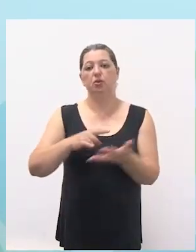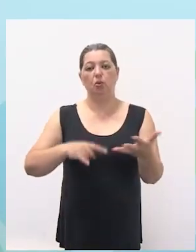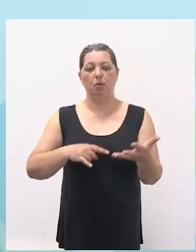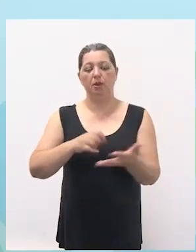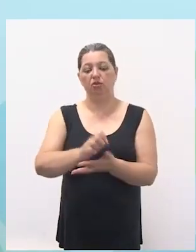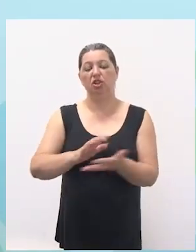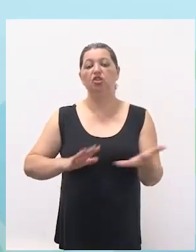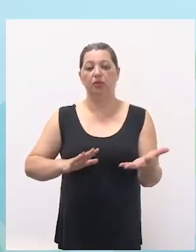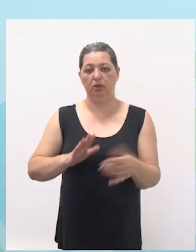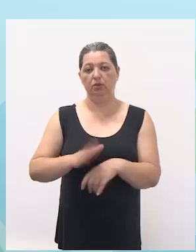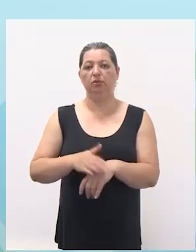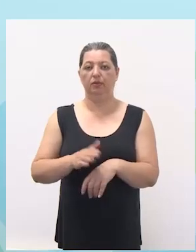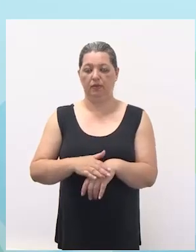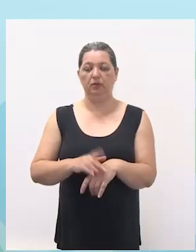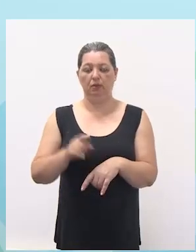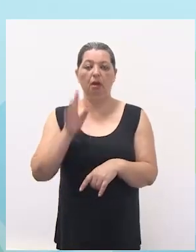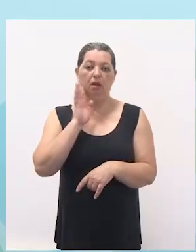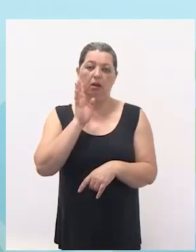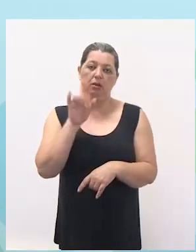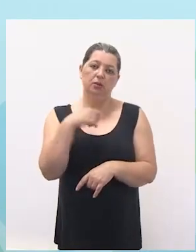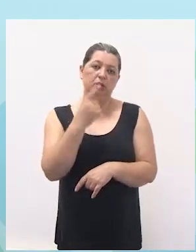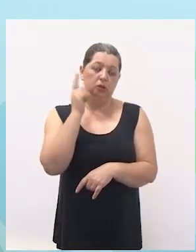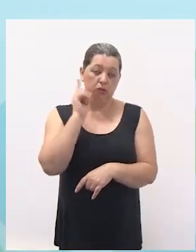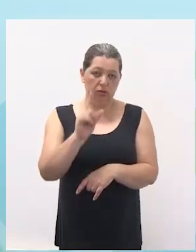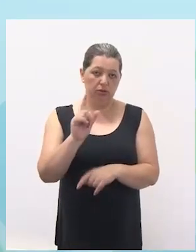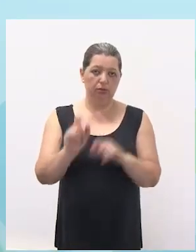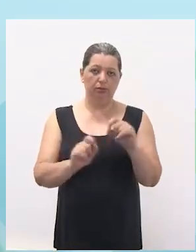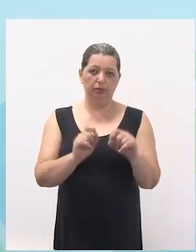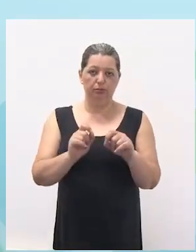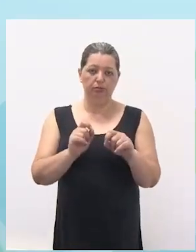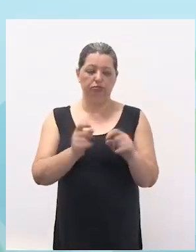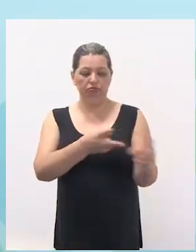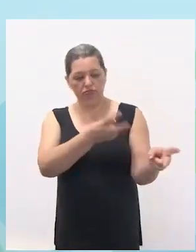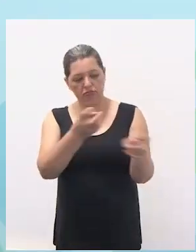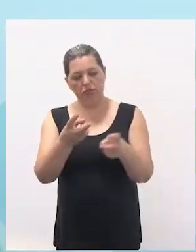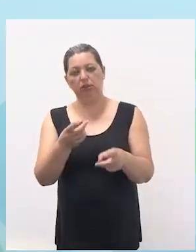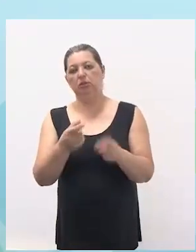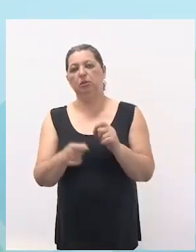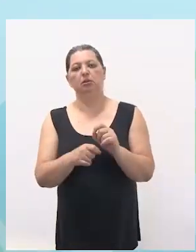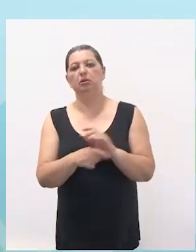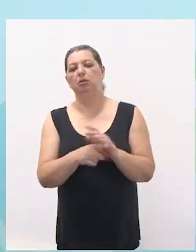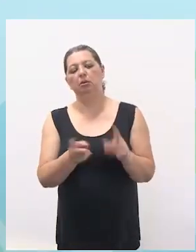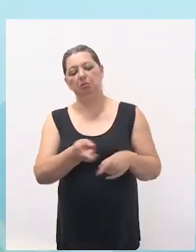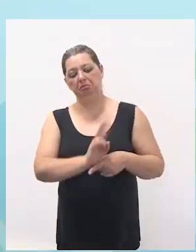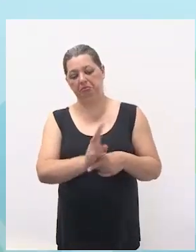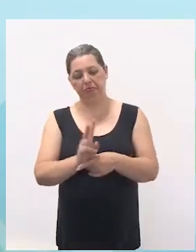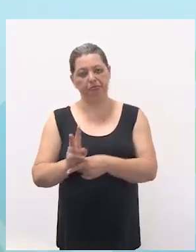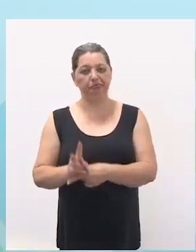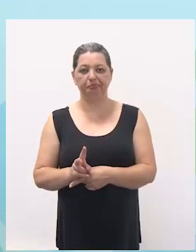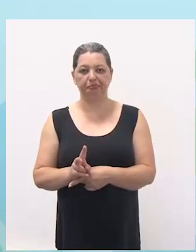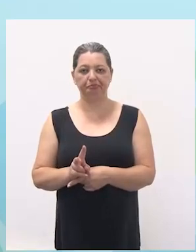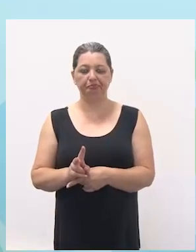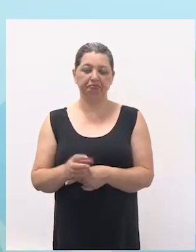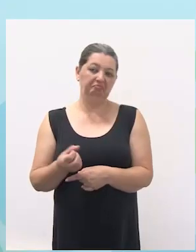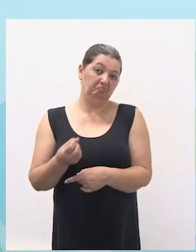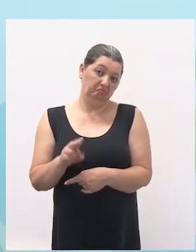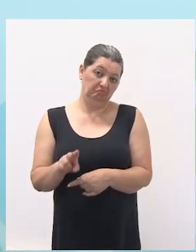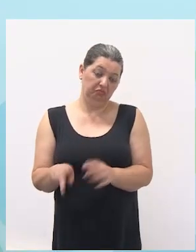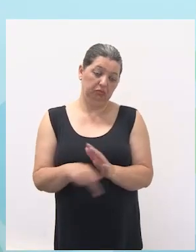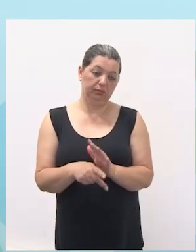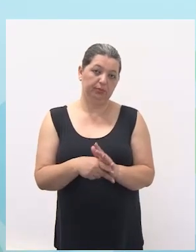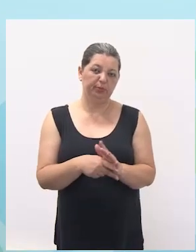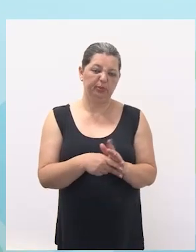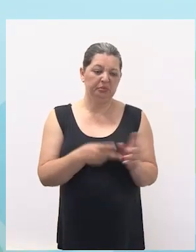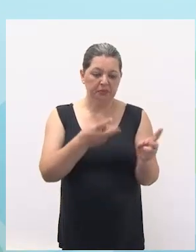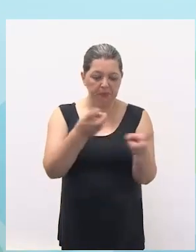trabalhando, né? Então, isso é muito legal para a gente conseguir identificar e fazer ou a sondagem ou fazer ali a verificação